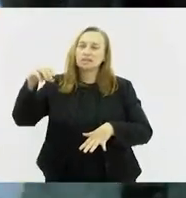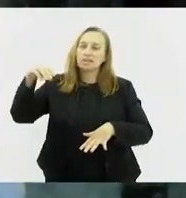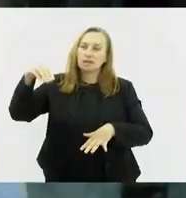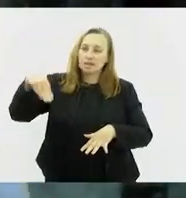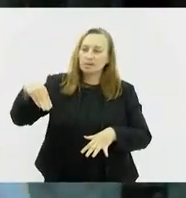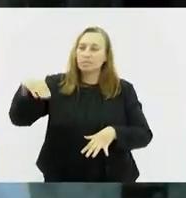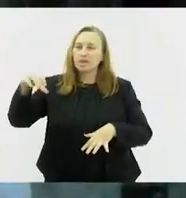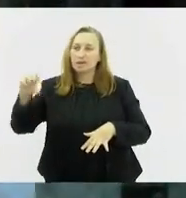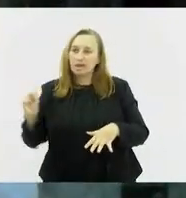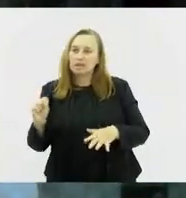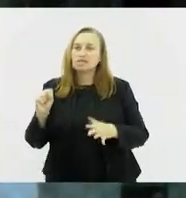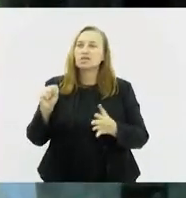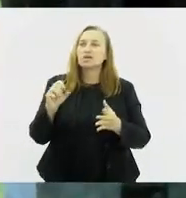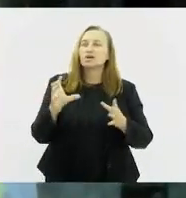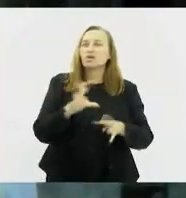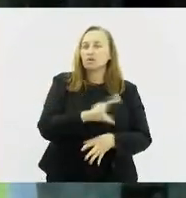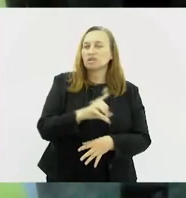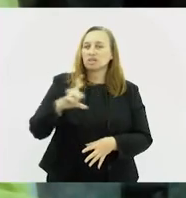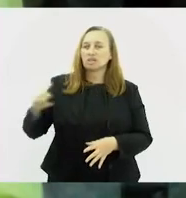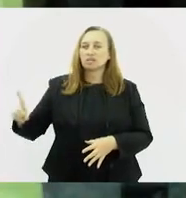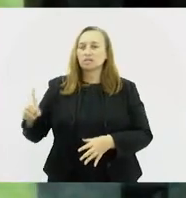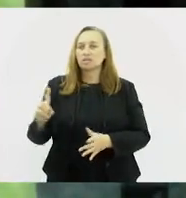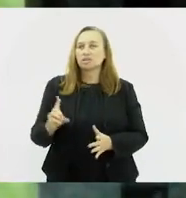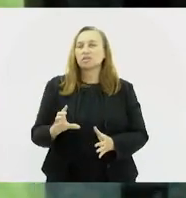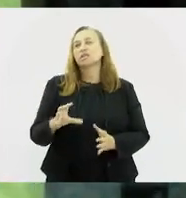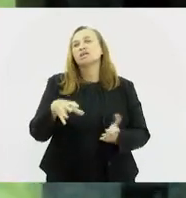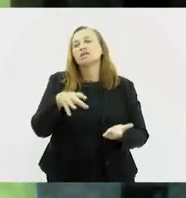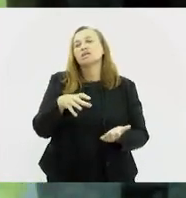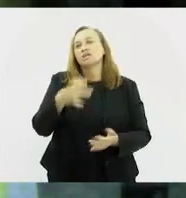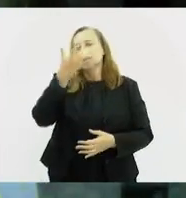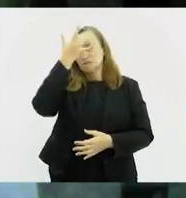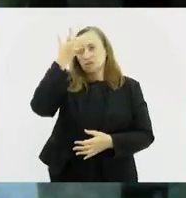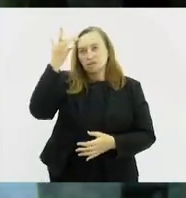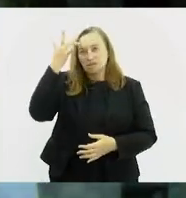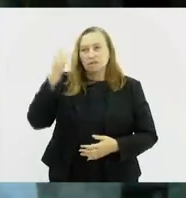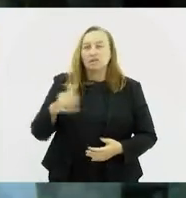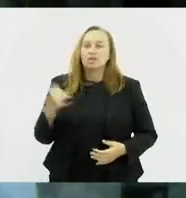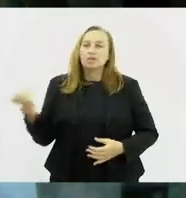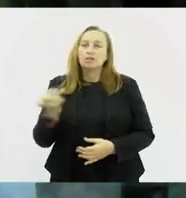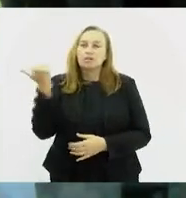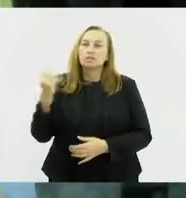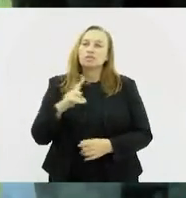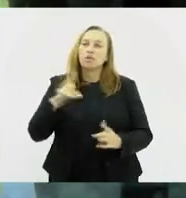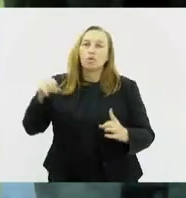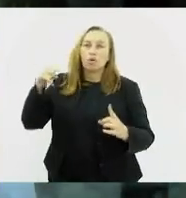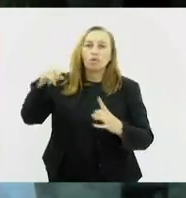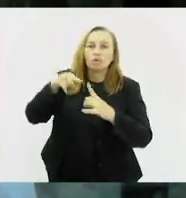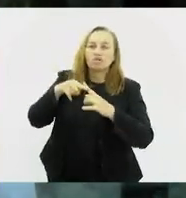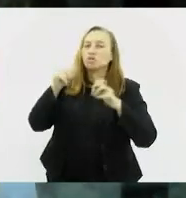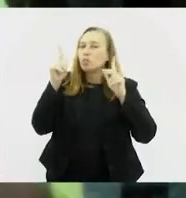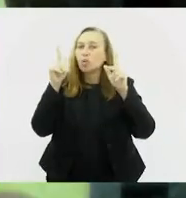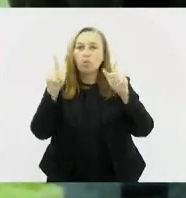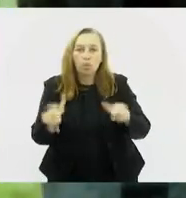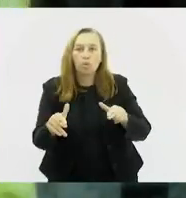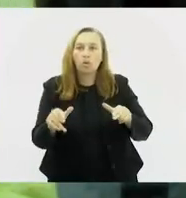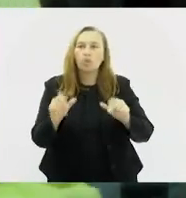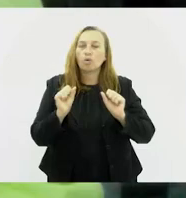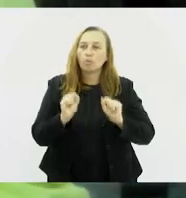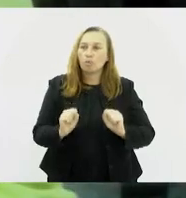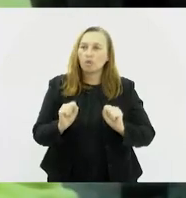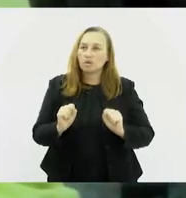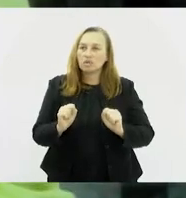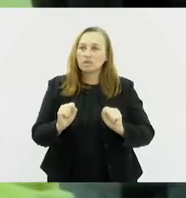de Saúde Mental, é muito importante que a gente tenha objetivos comuns para que a gente atinja